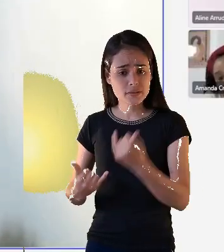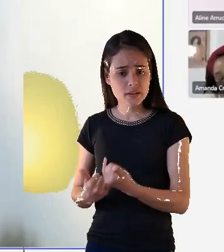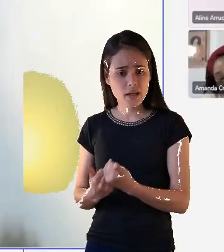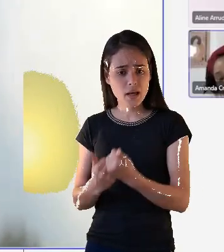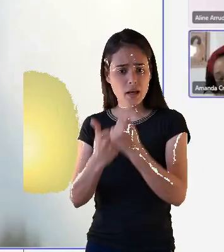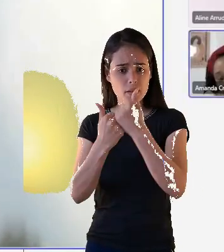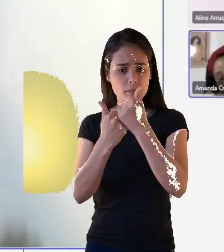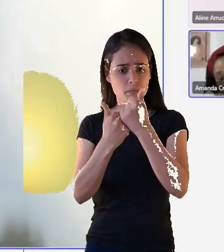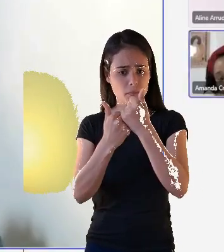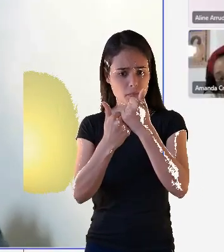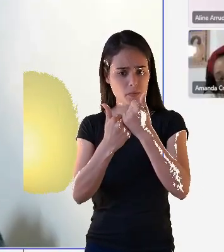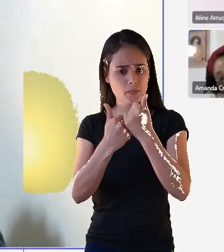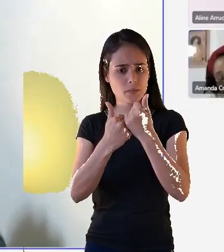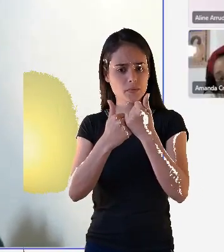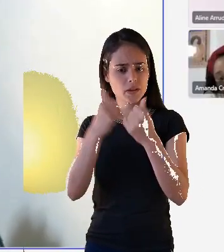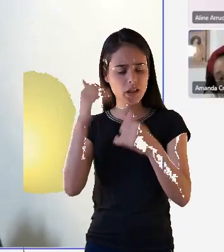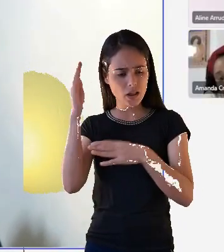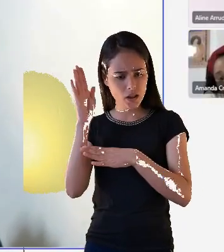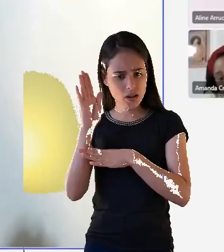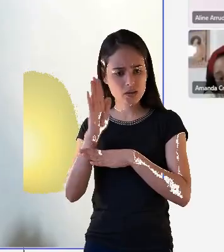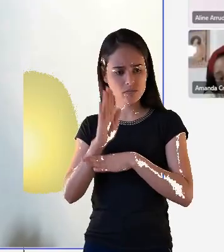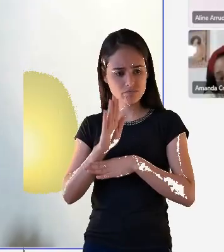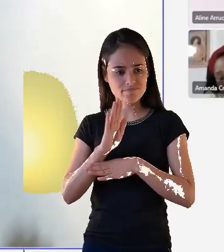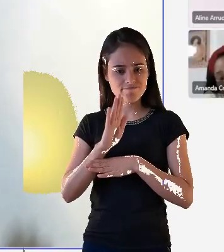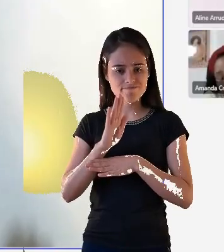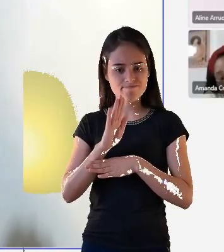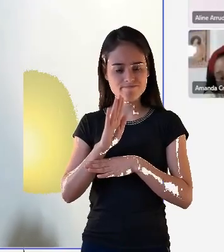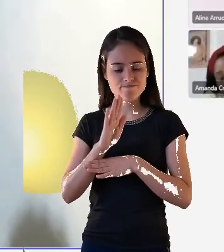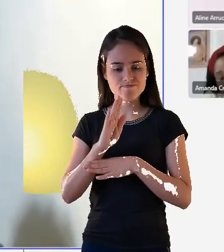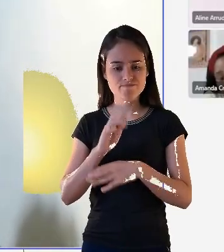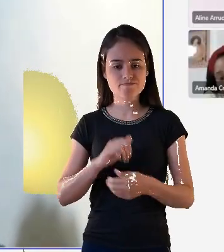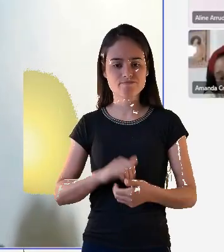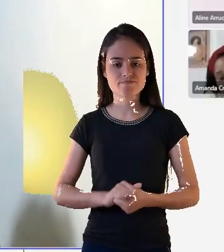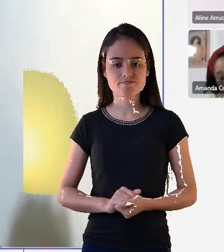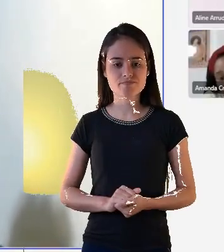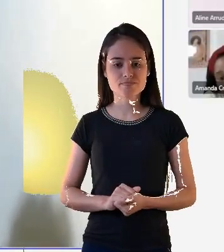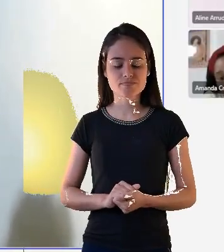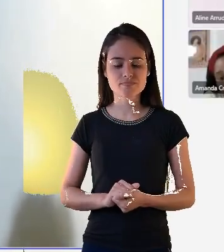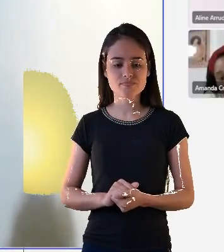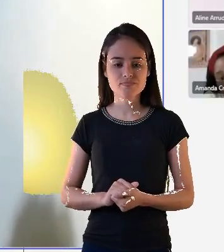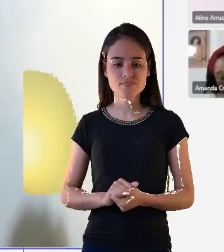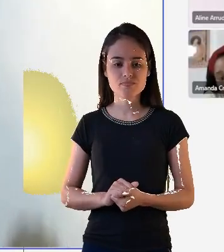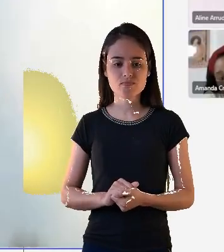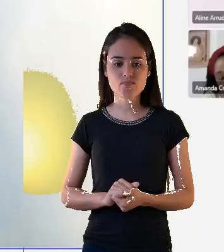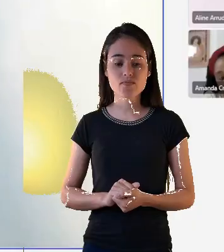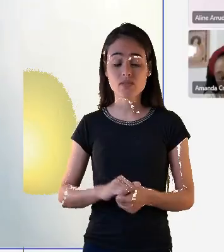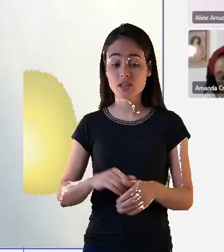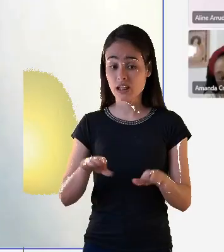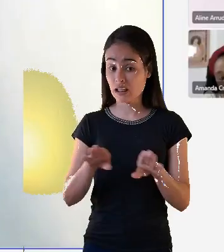dos praças do Exército para as posições dele. E a filha dele também foi eleita